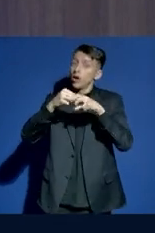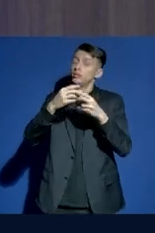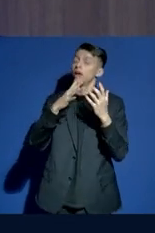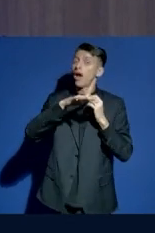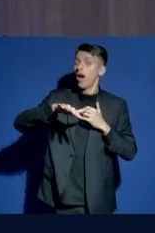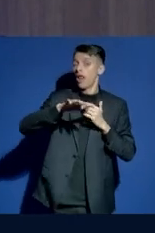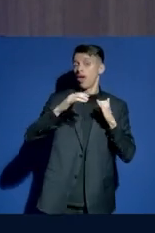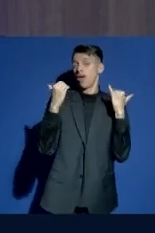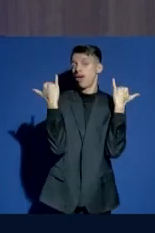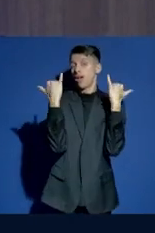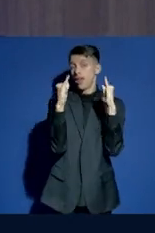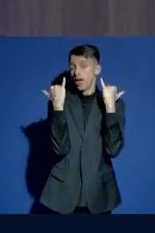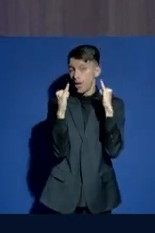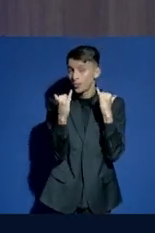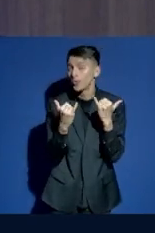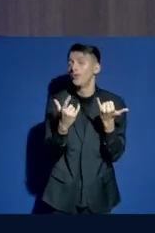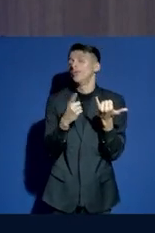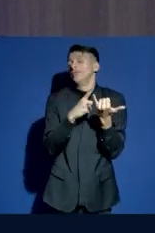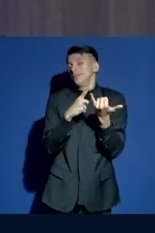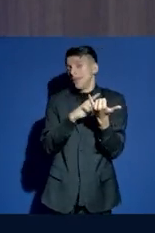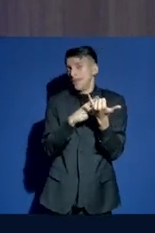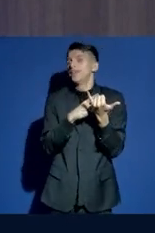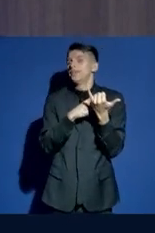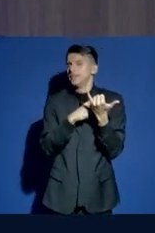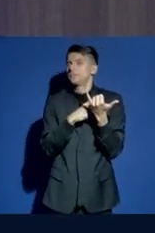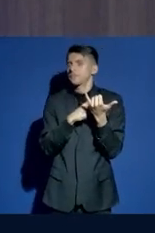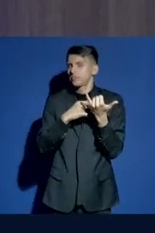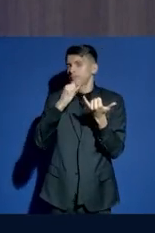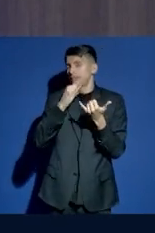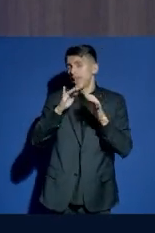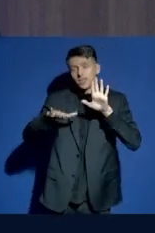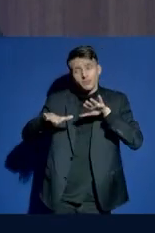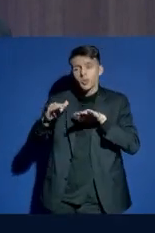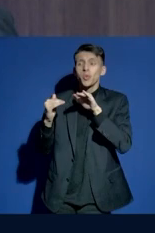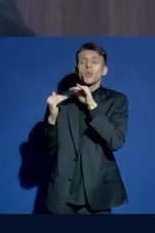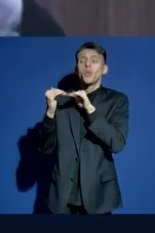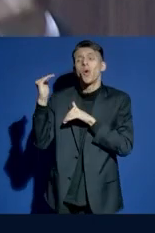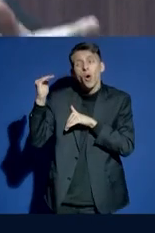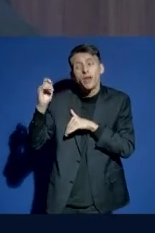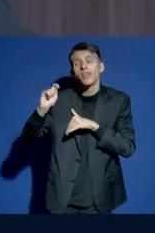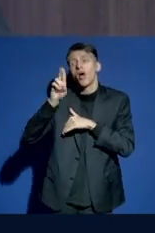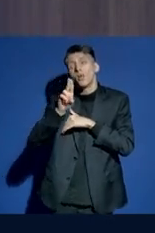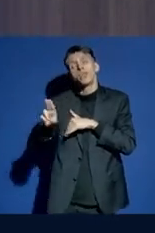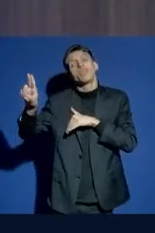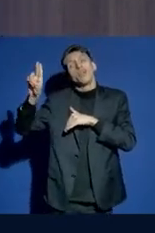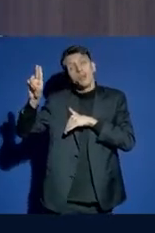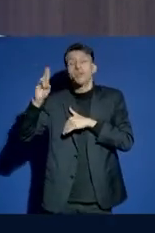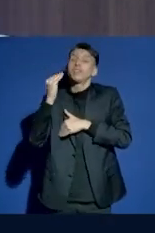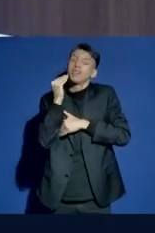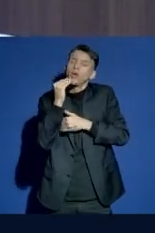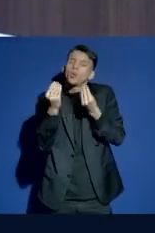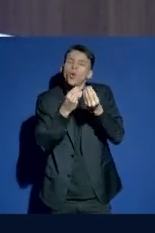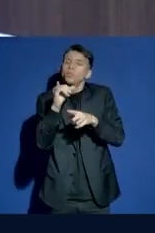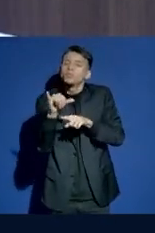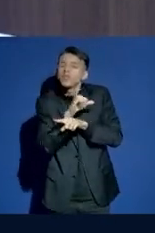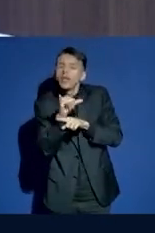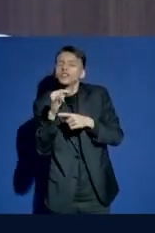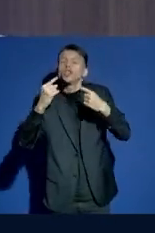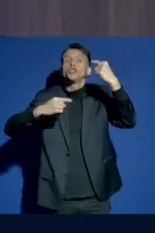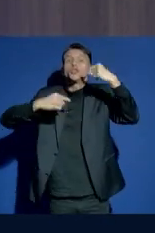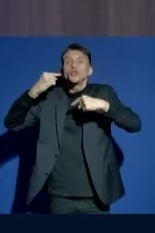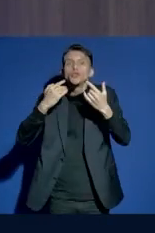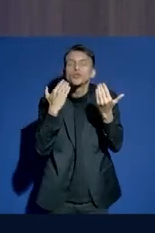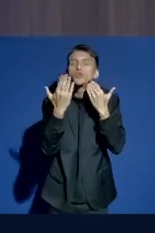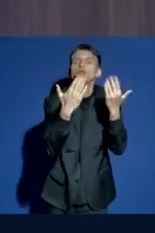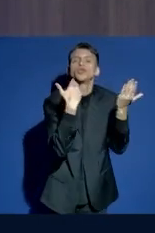que é tão judicializado é natural também que a união discordar de alguma coisa ele busca um mecanismo e o meio correto que é debater